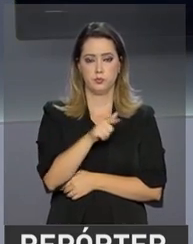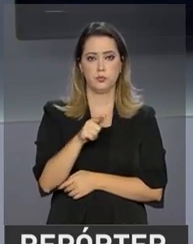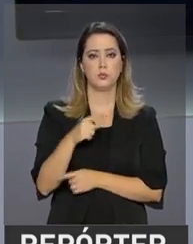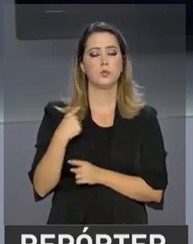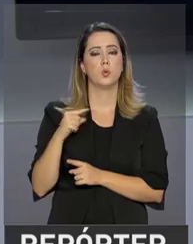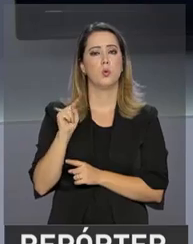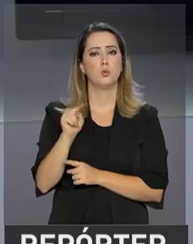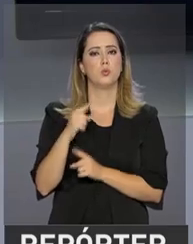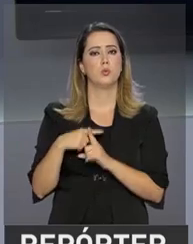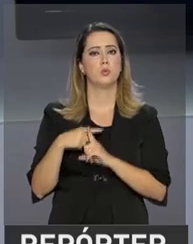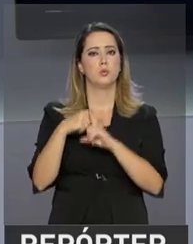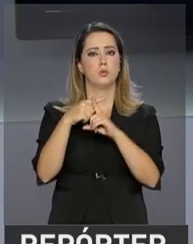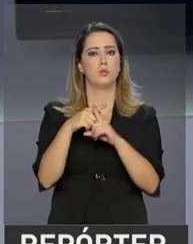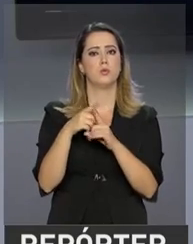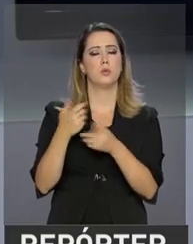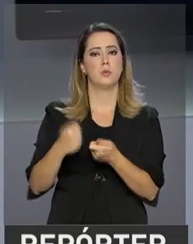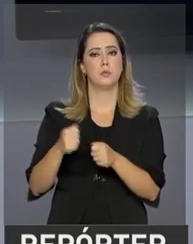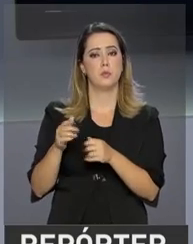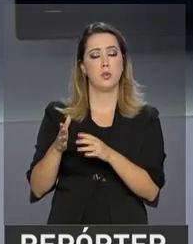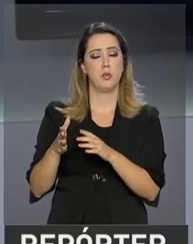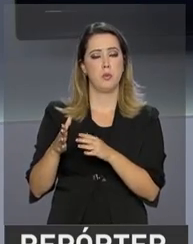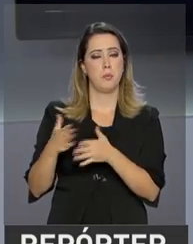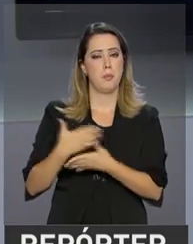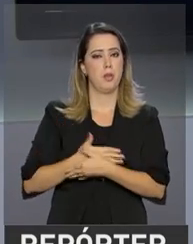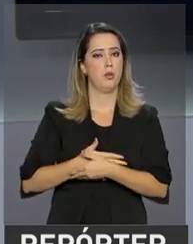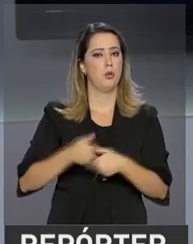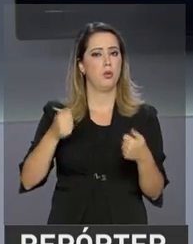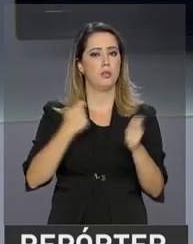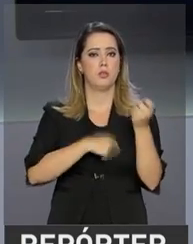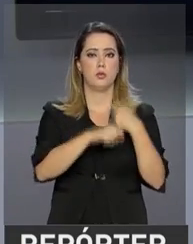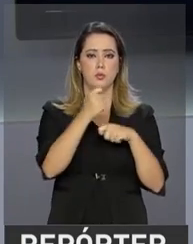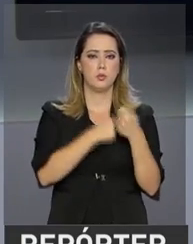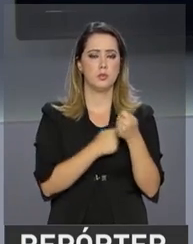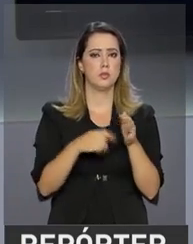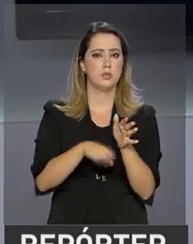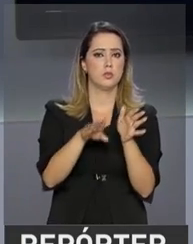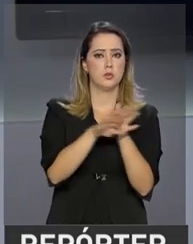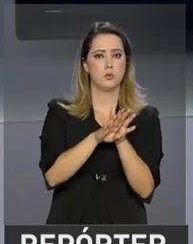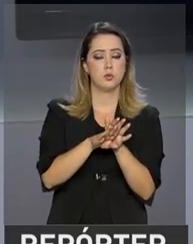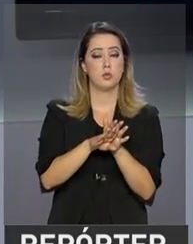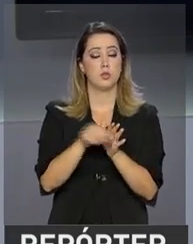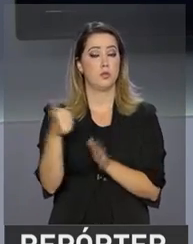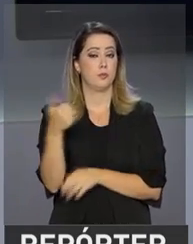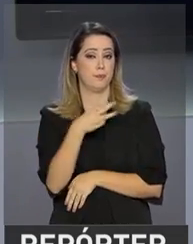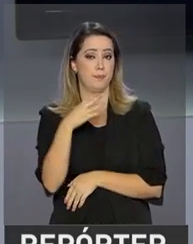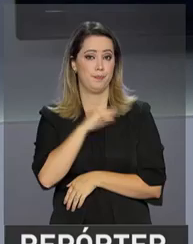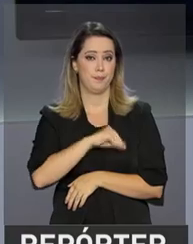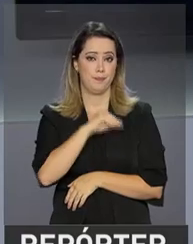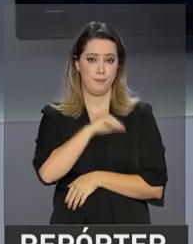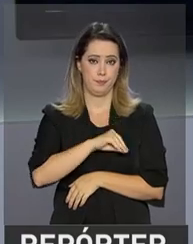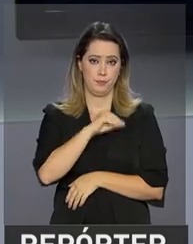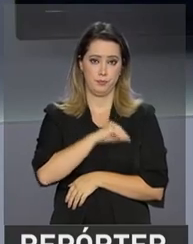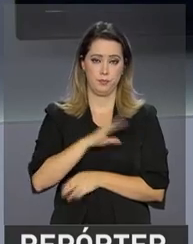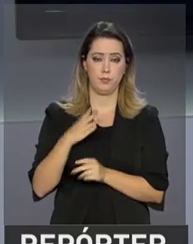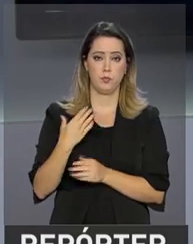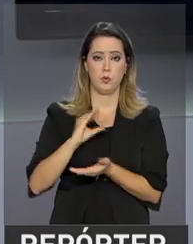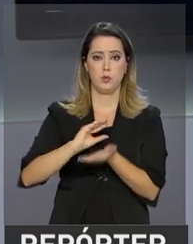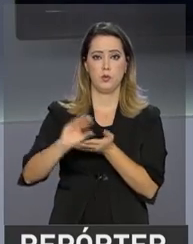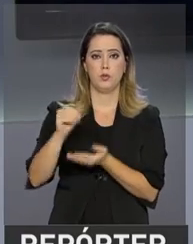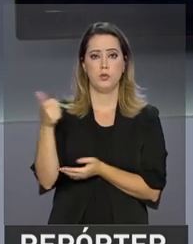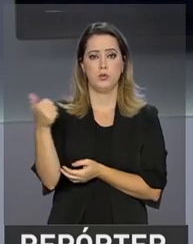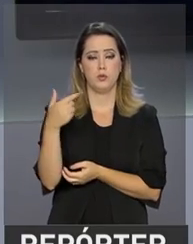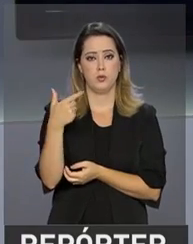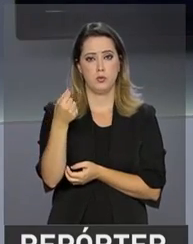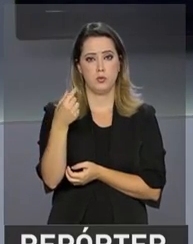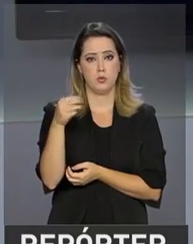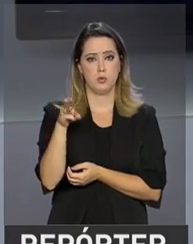ponto positivo que deve puxar para cima os dados da economia é a chegada do 13º com entradas de 200 bilhões de